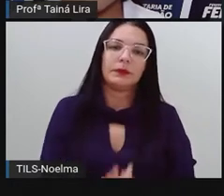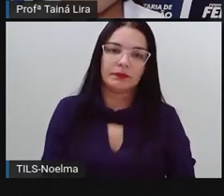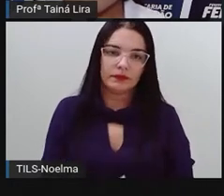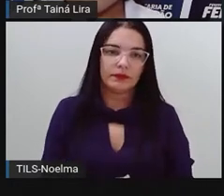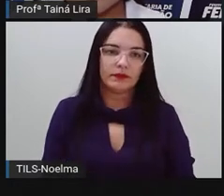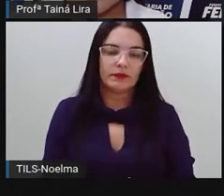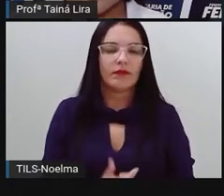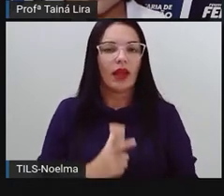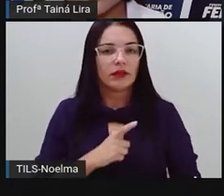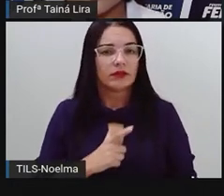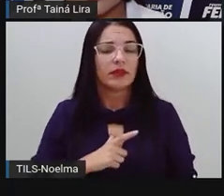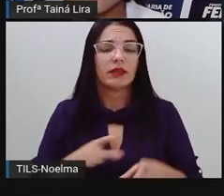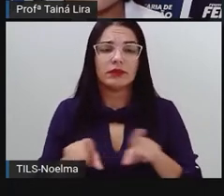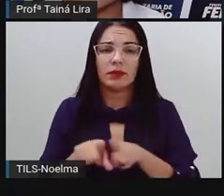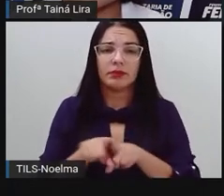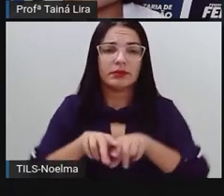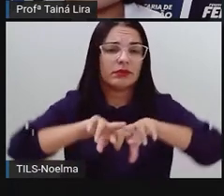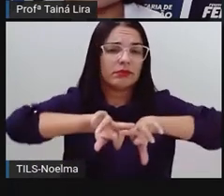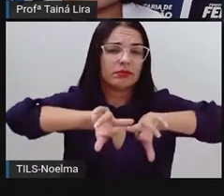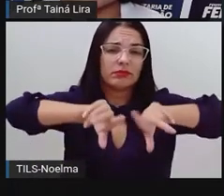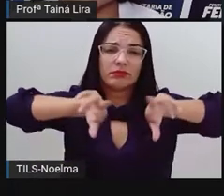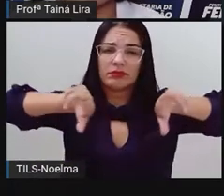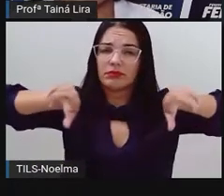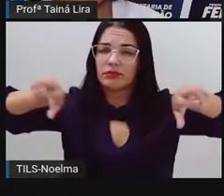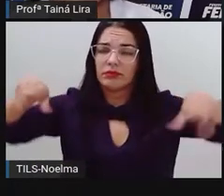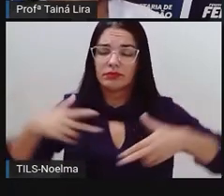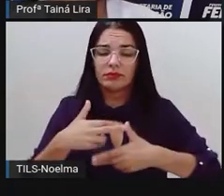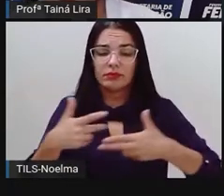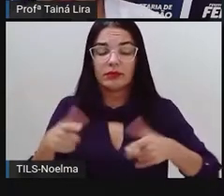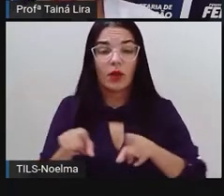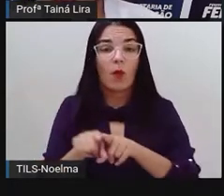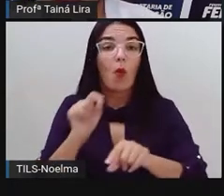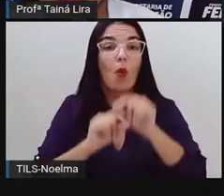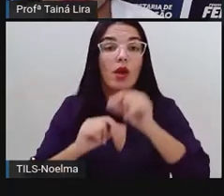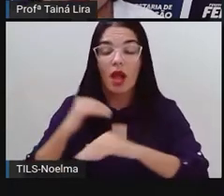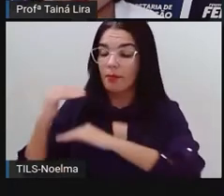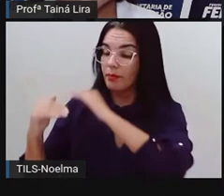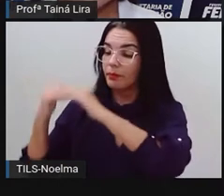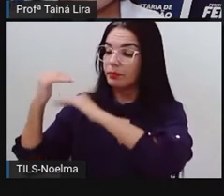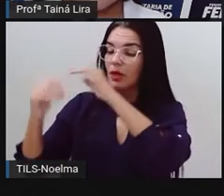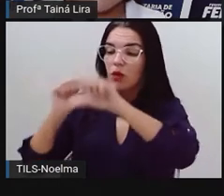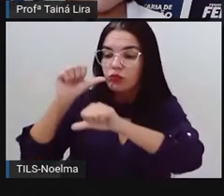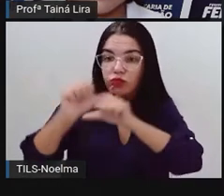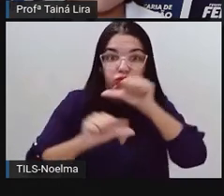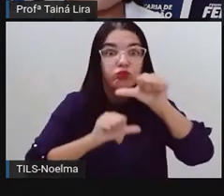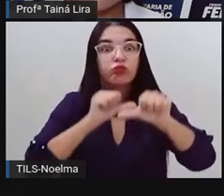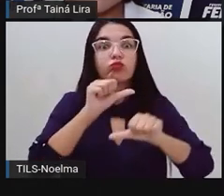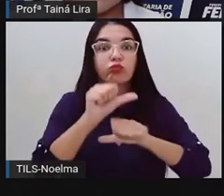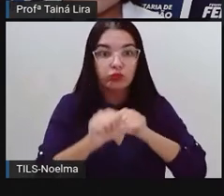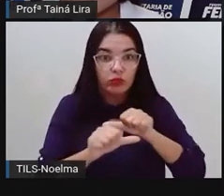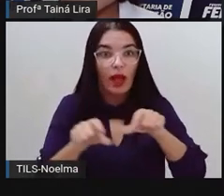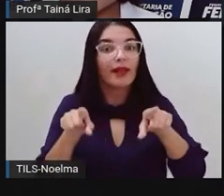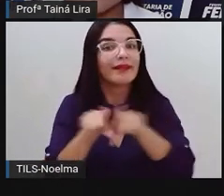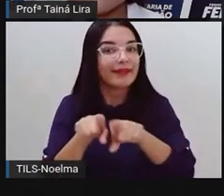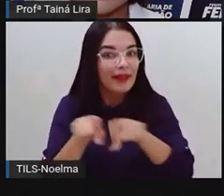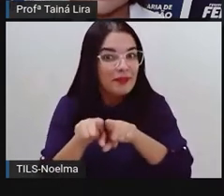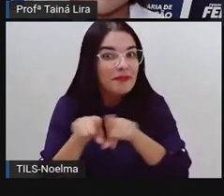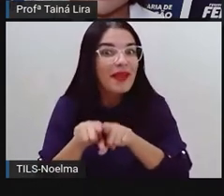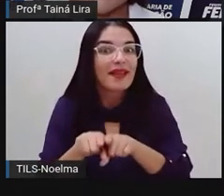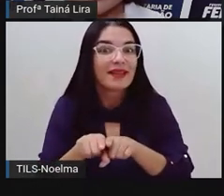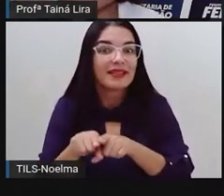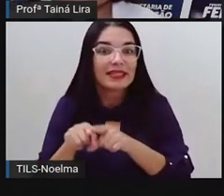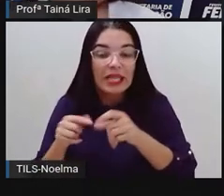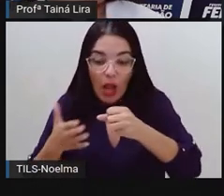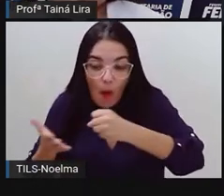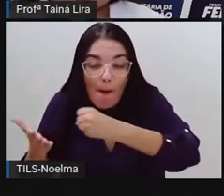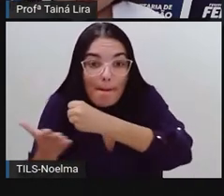nós temos também vários produtos né que já passaram por um processo de transformação que também tem aí como